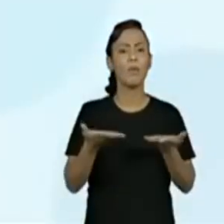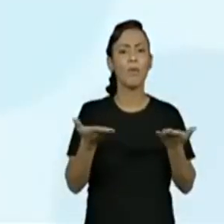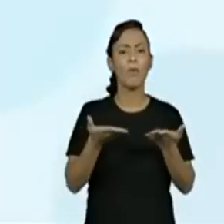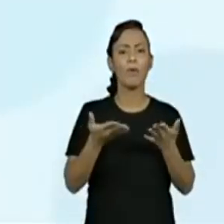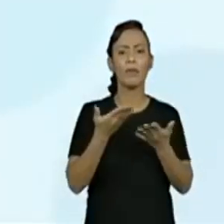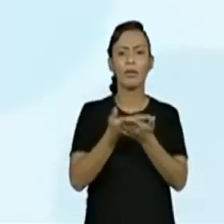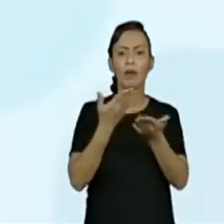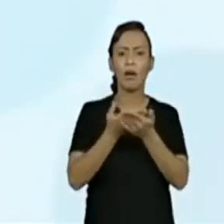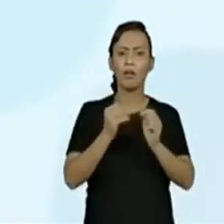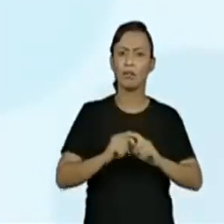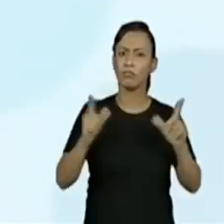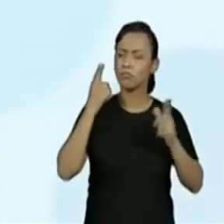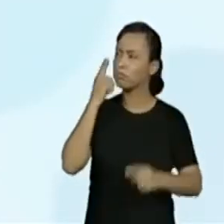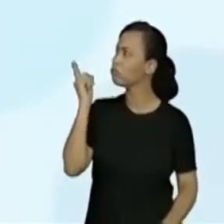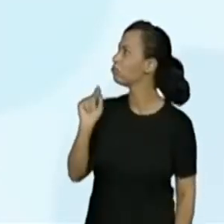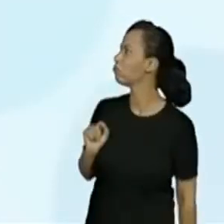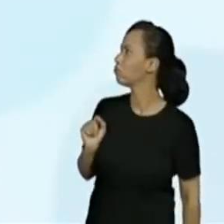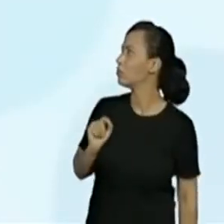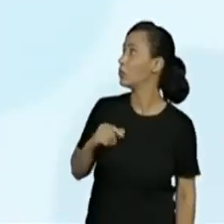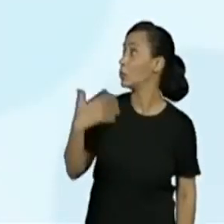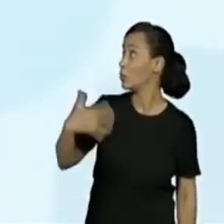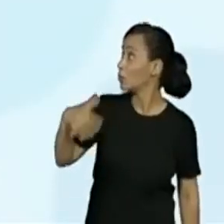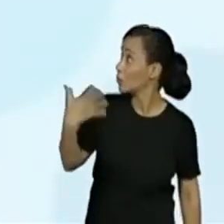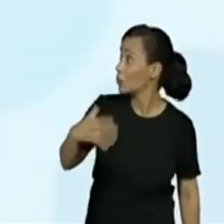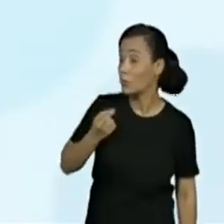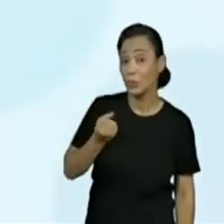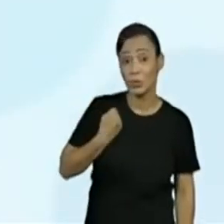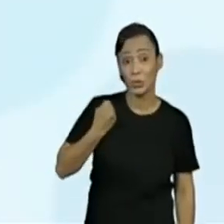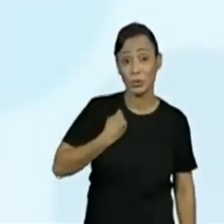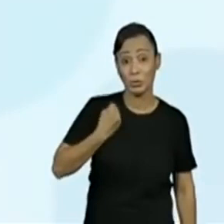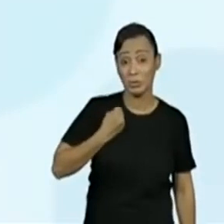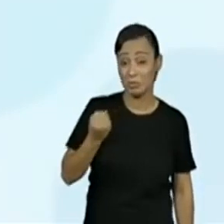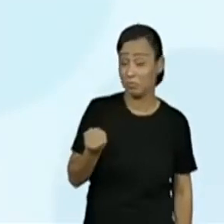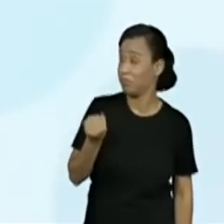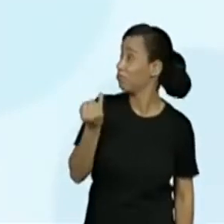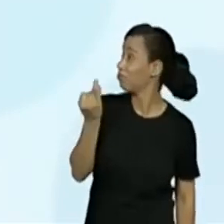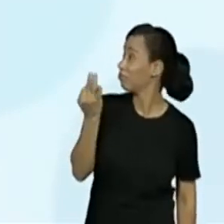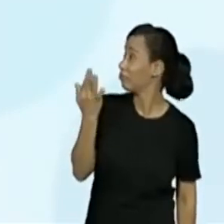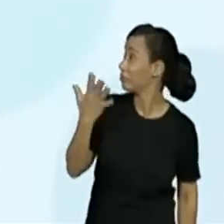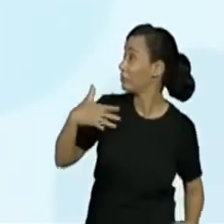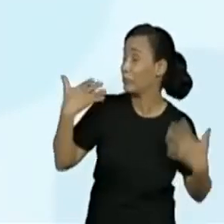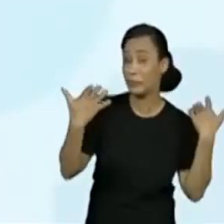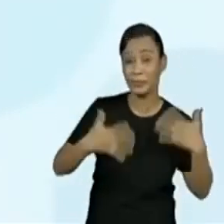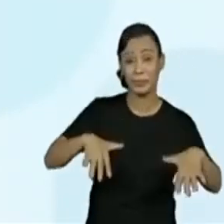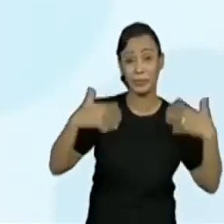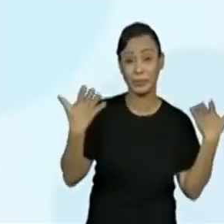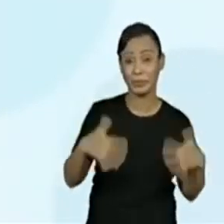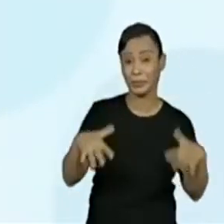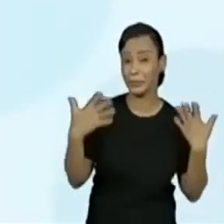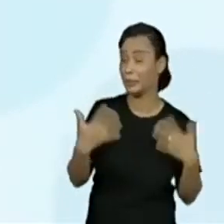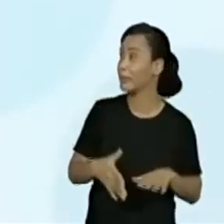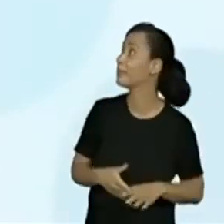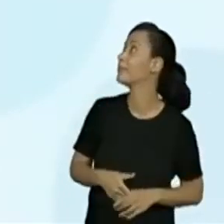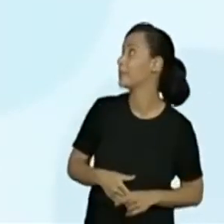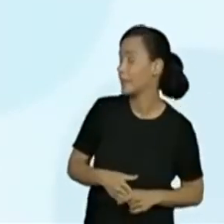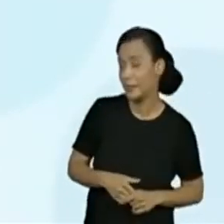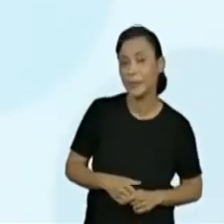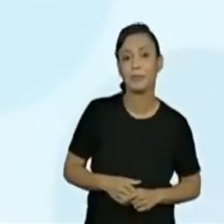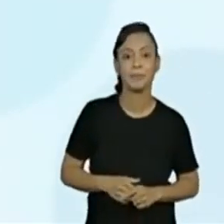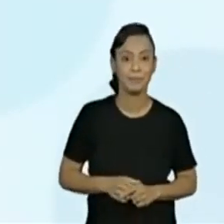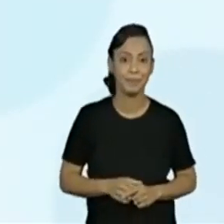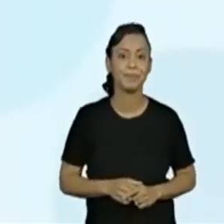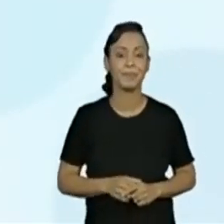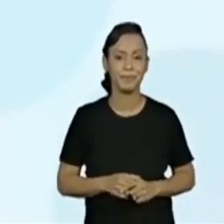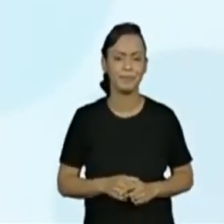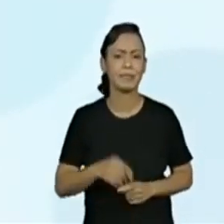só, quantos números nós vemos aí, não é mesmo? Muitos números, nós sabemos, já